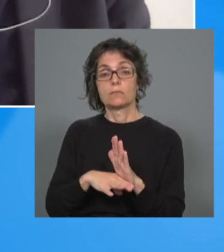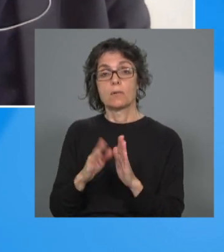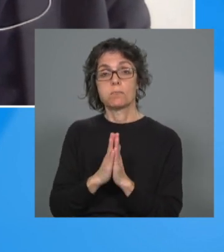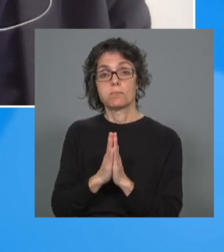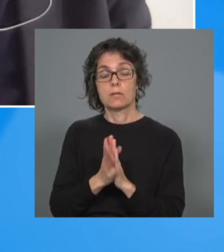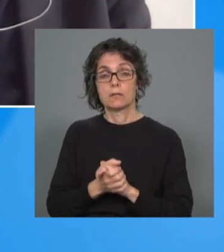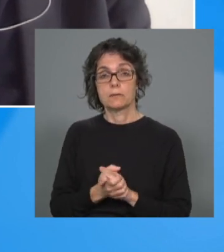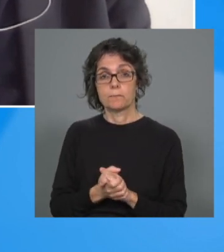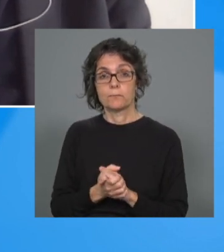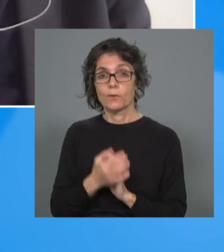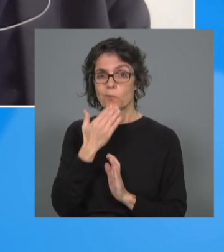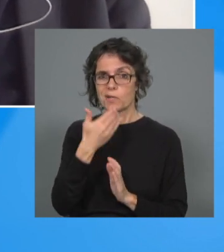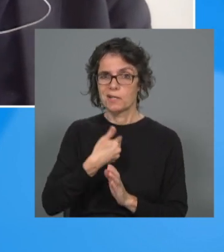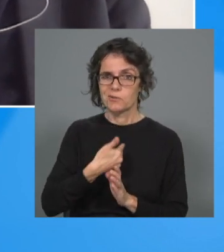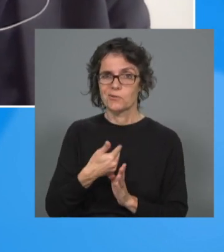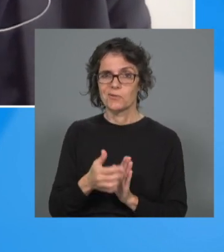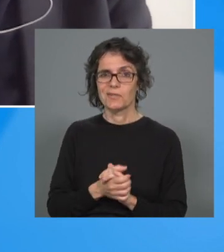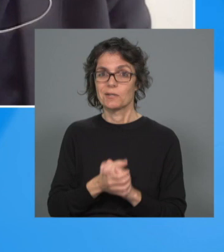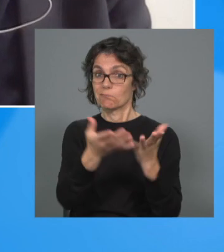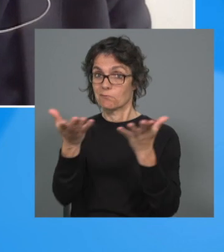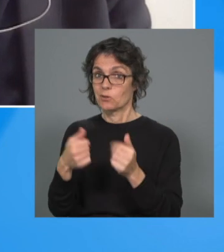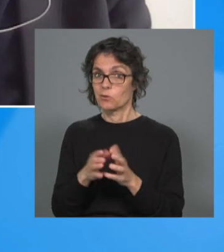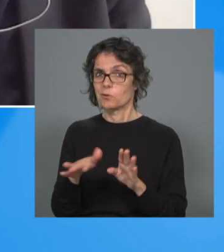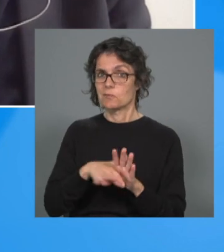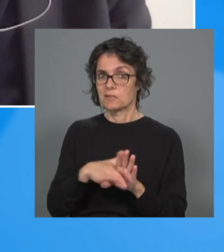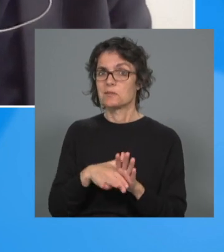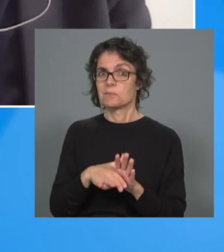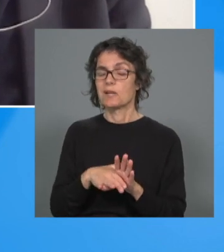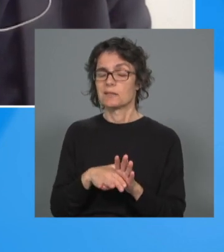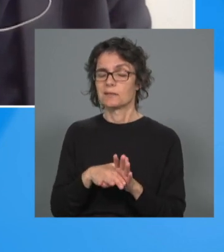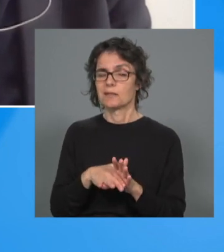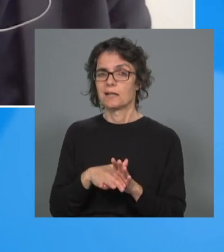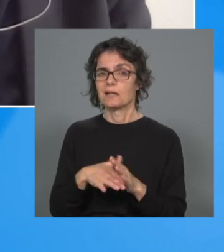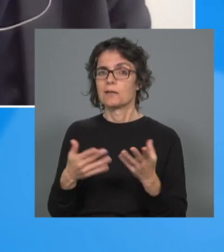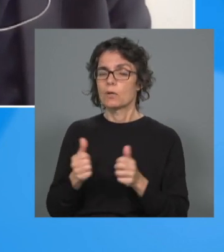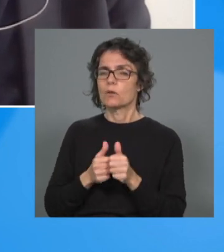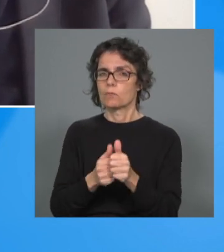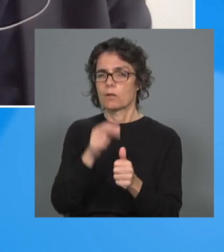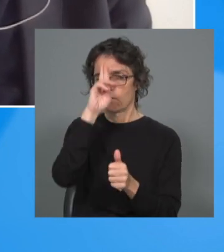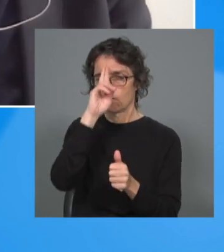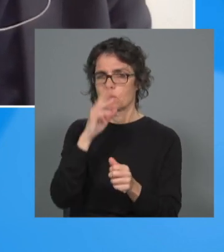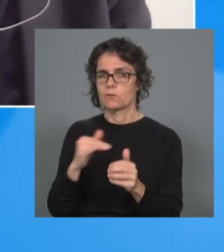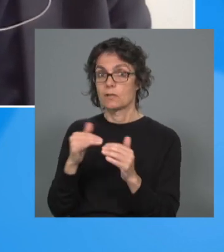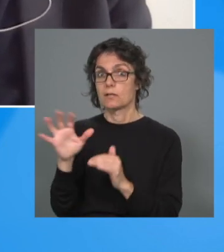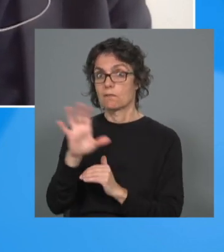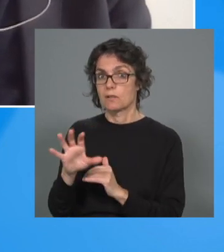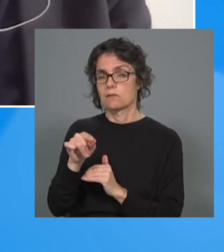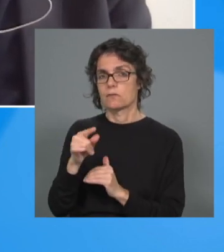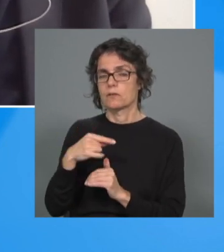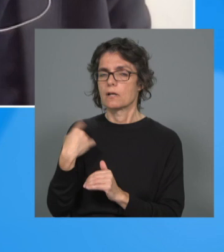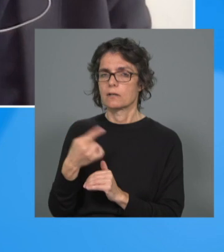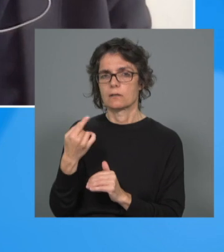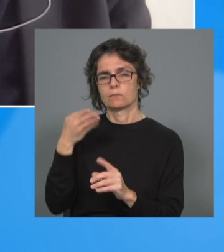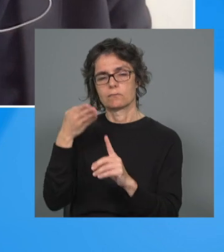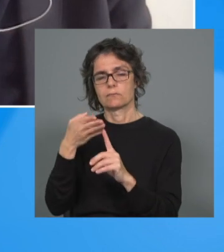Eclésia. Muito obrigado eu, e convido a todos a participarem dentro do possível e a acompanharem este esforço nacional que é para bem dos que